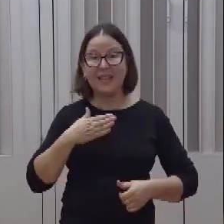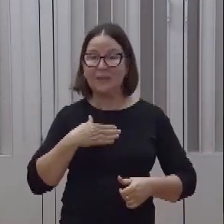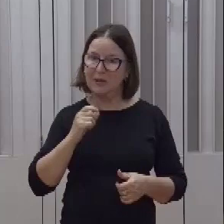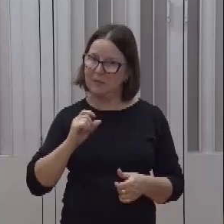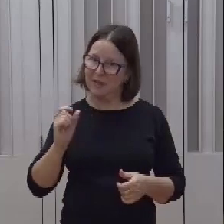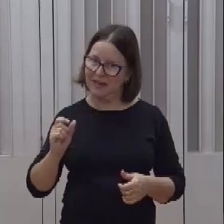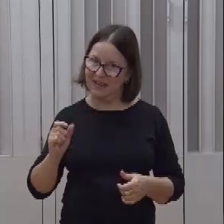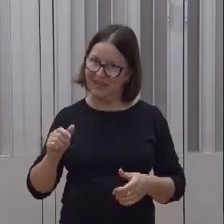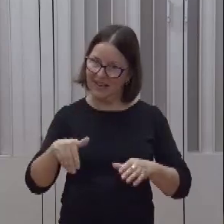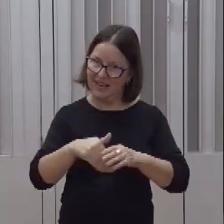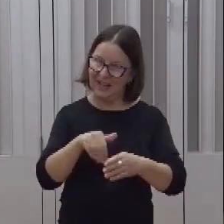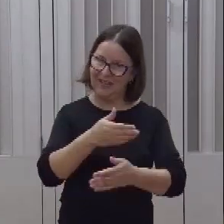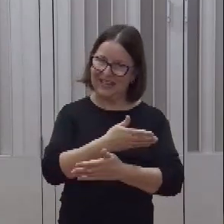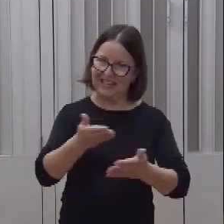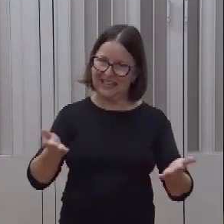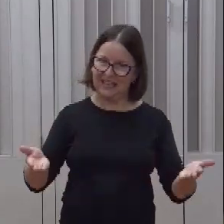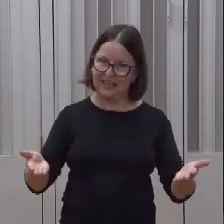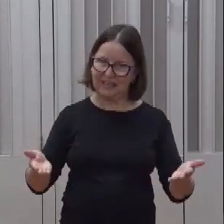permanecerem em vocês,